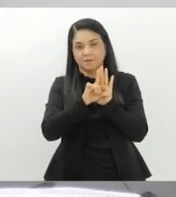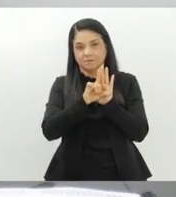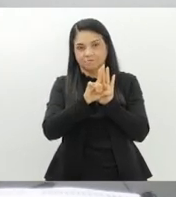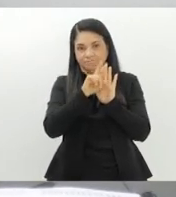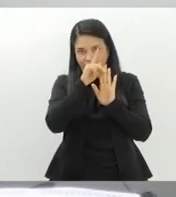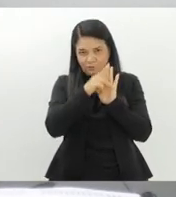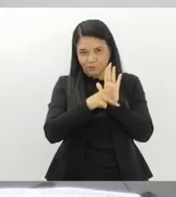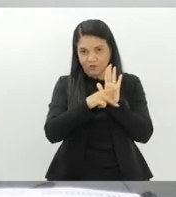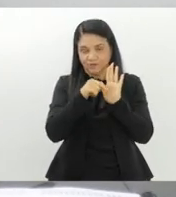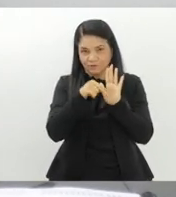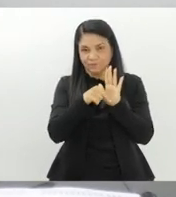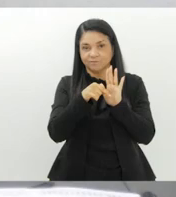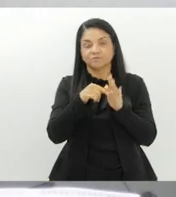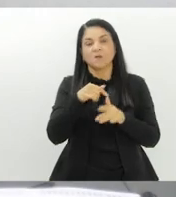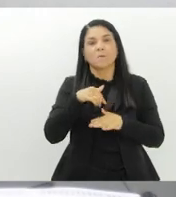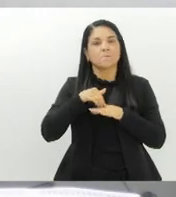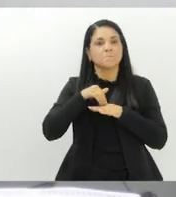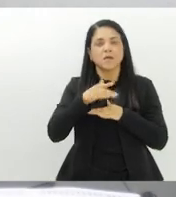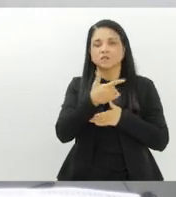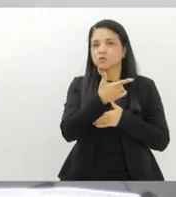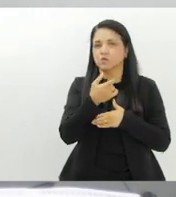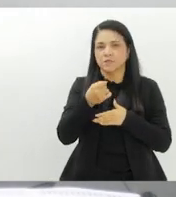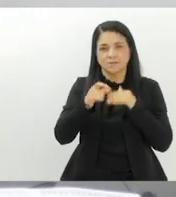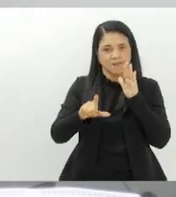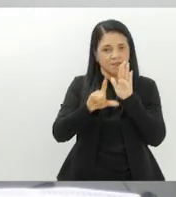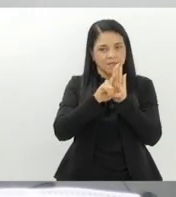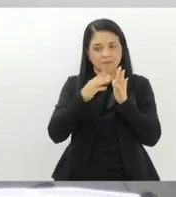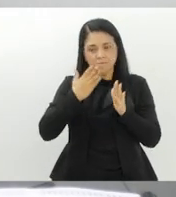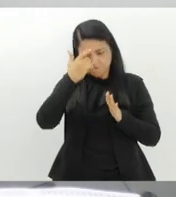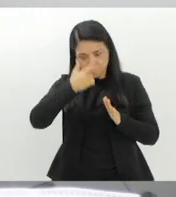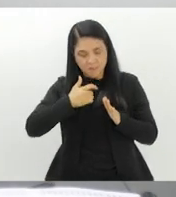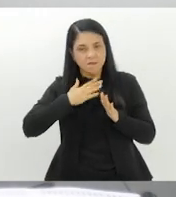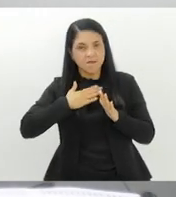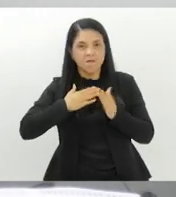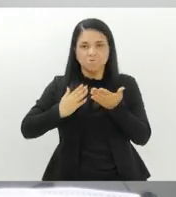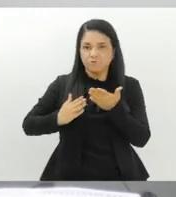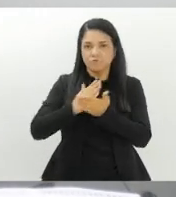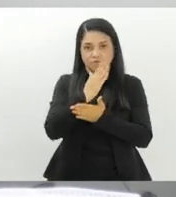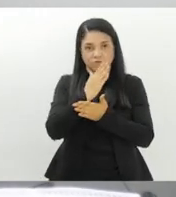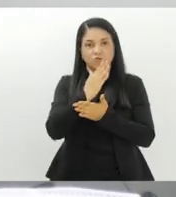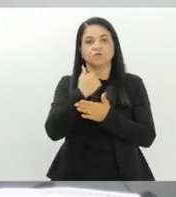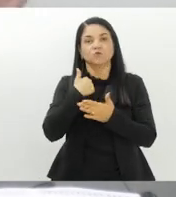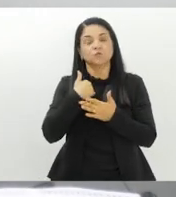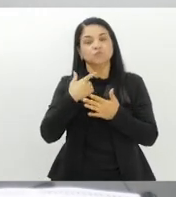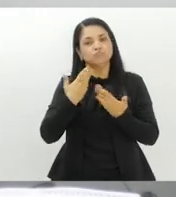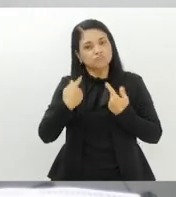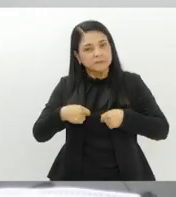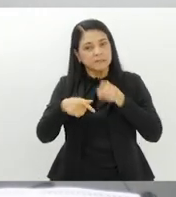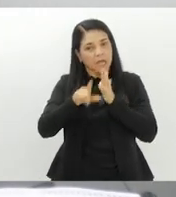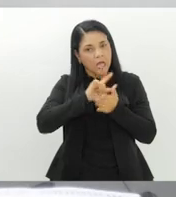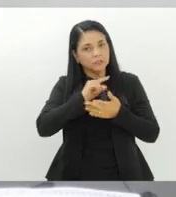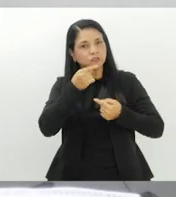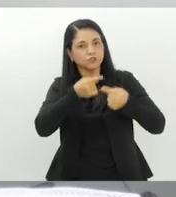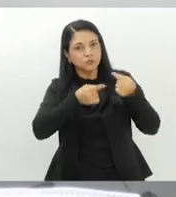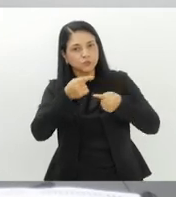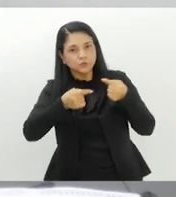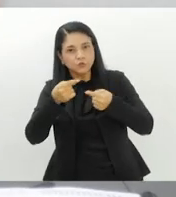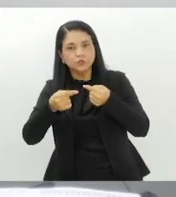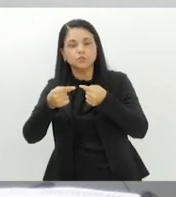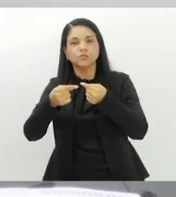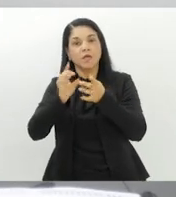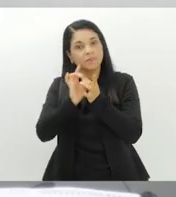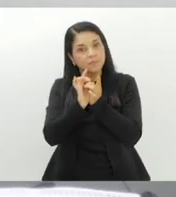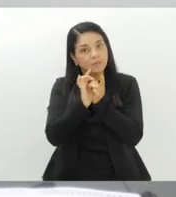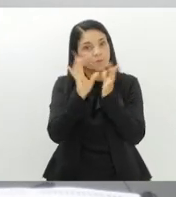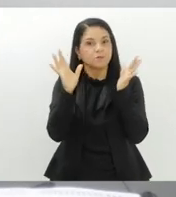leis aprovadas, sou recordista aqui, nenhuma lei foi aprovada que nem eu apresentei. Tudo tem que ser discutido. Assim é, a